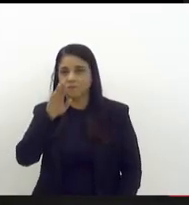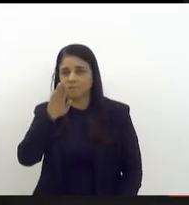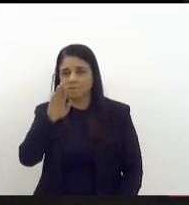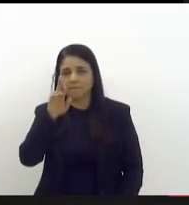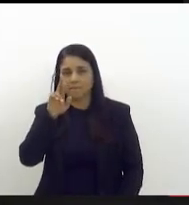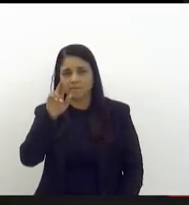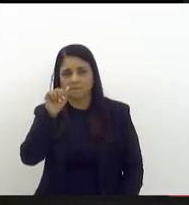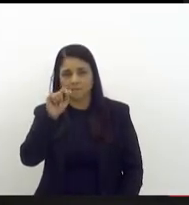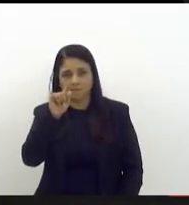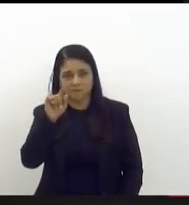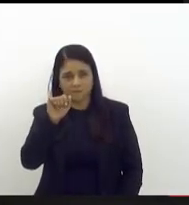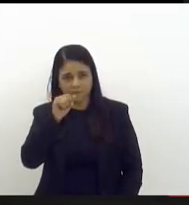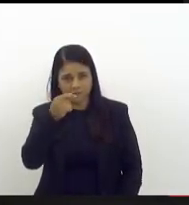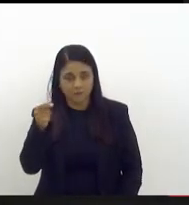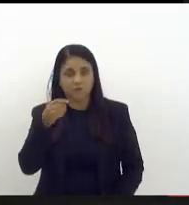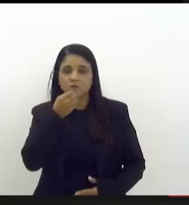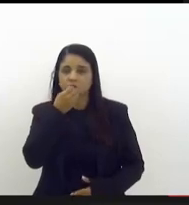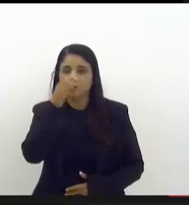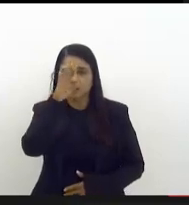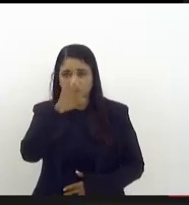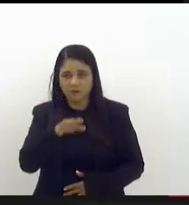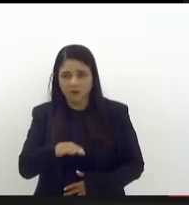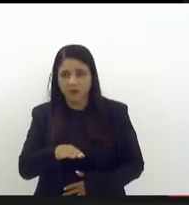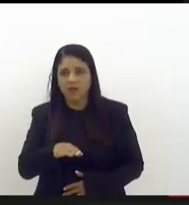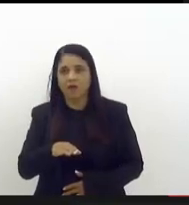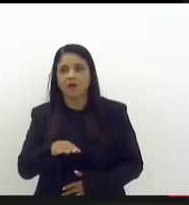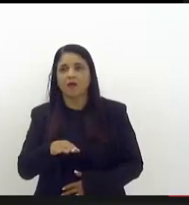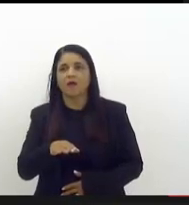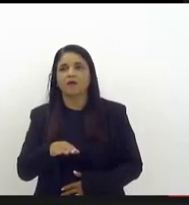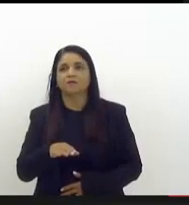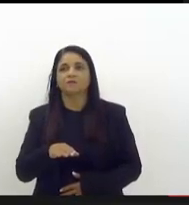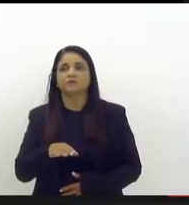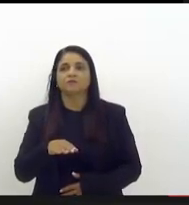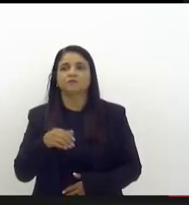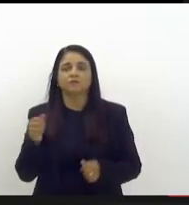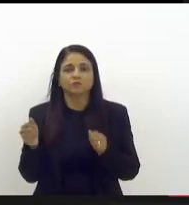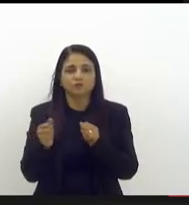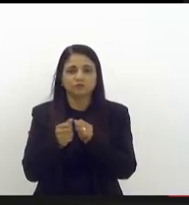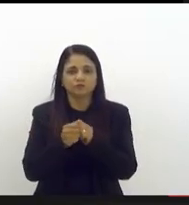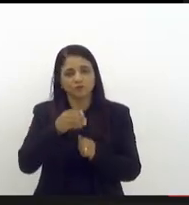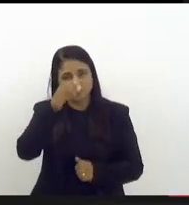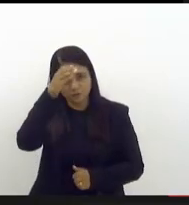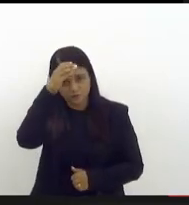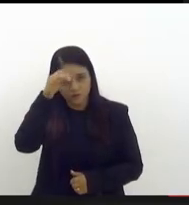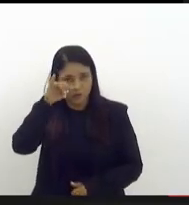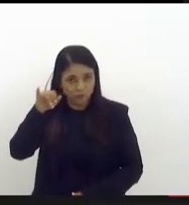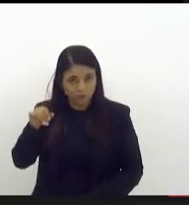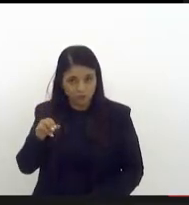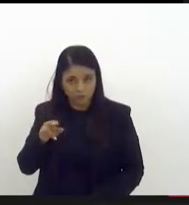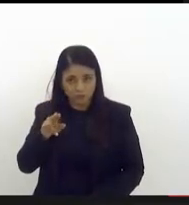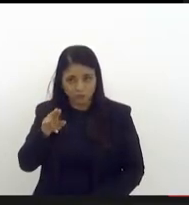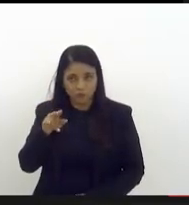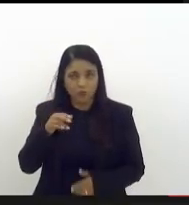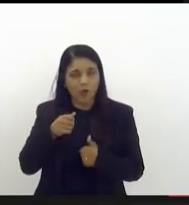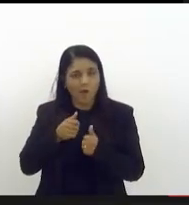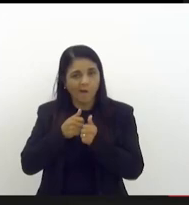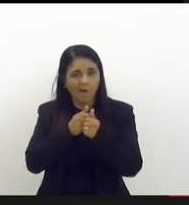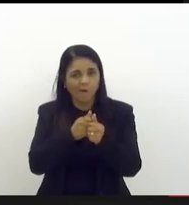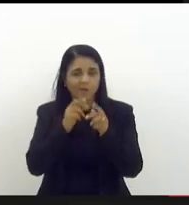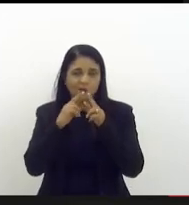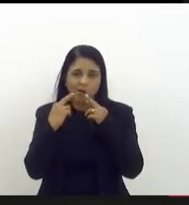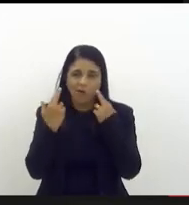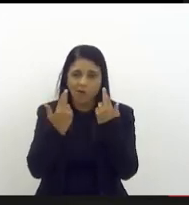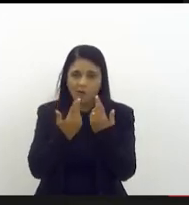a todos e todas eu tô aqui no município de Esteio juntamente com a deputada tia Ju acompanhando a reunião que vai acontecer